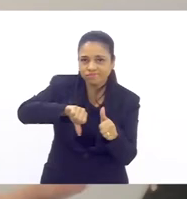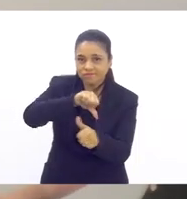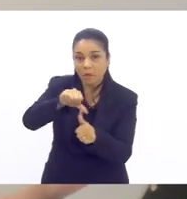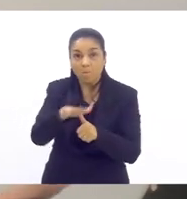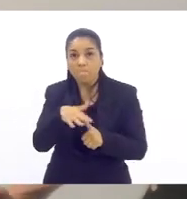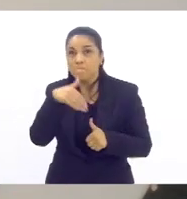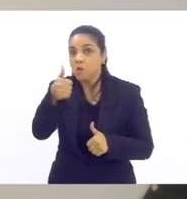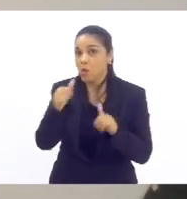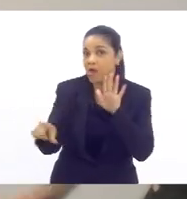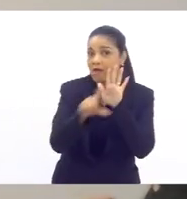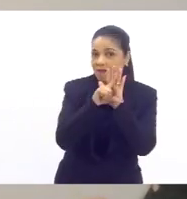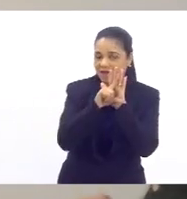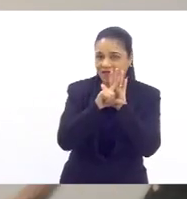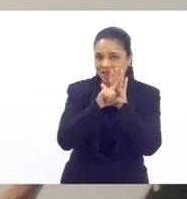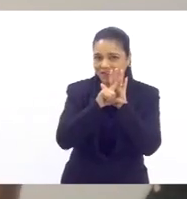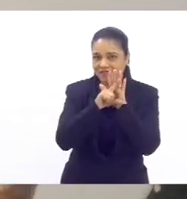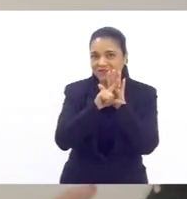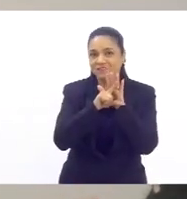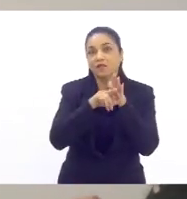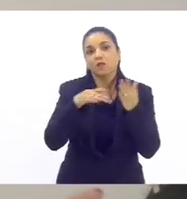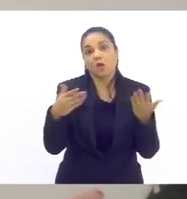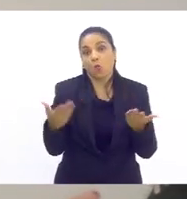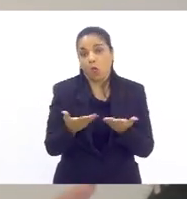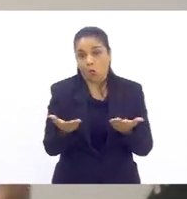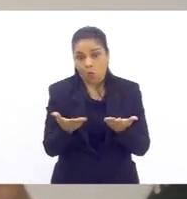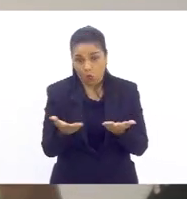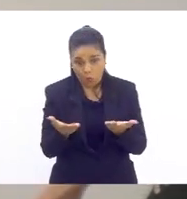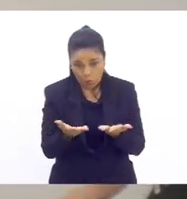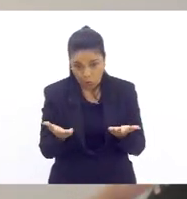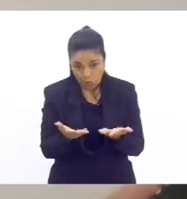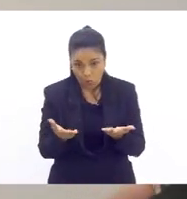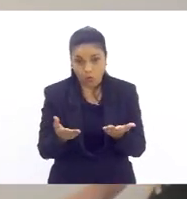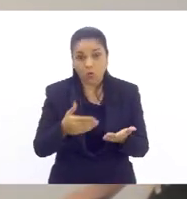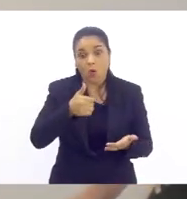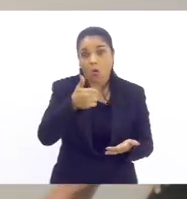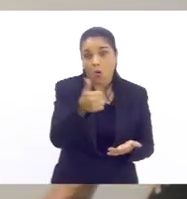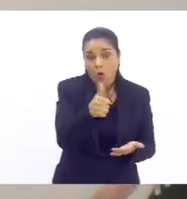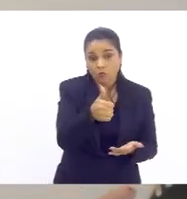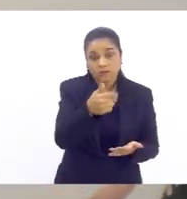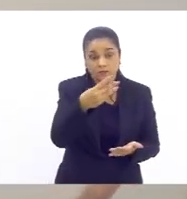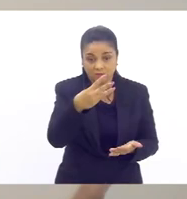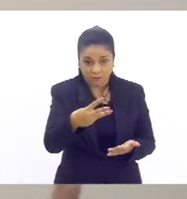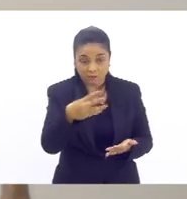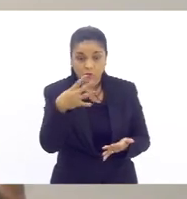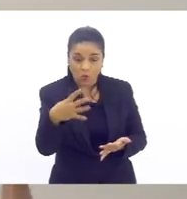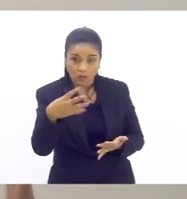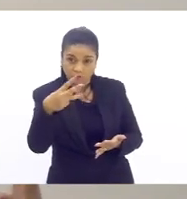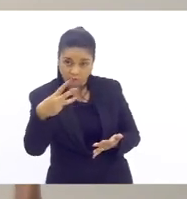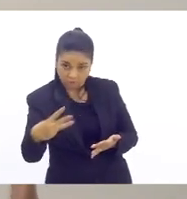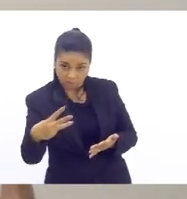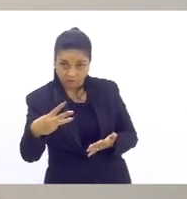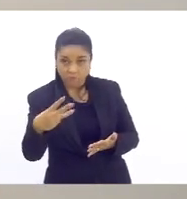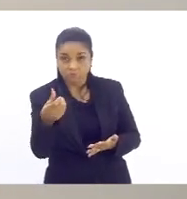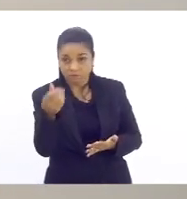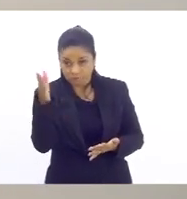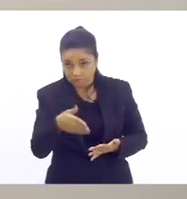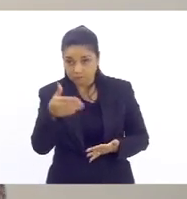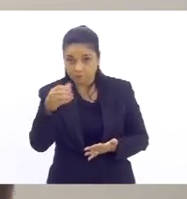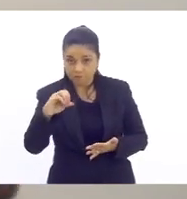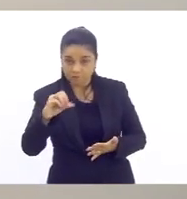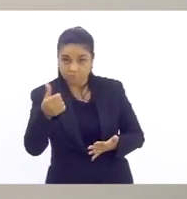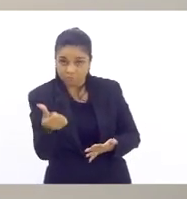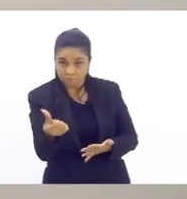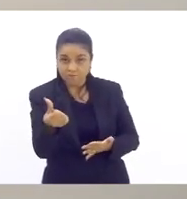melhoria da lei a lei atual lei 11 3 4 3 de 2006 ela né deixa